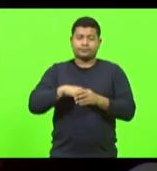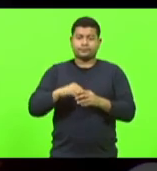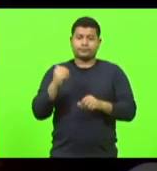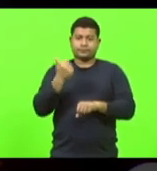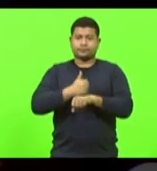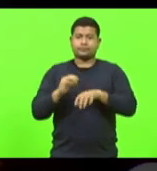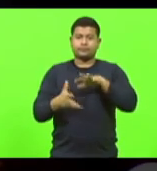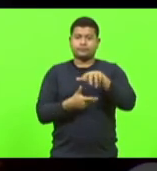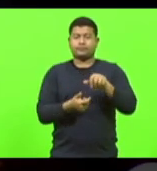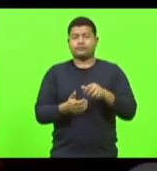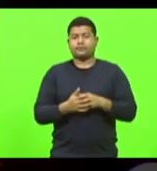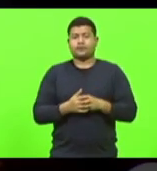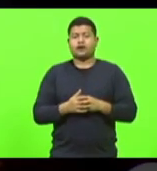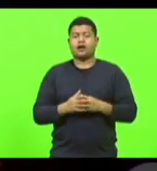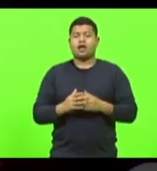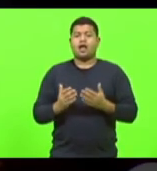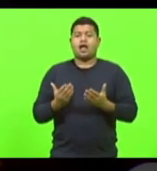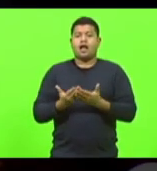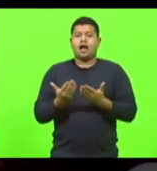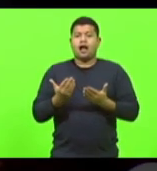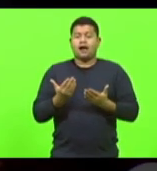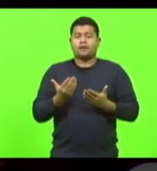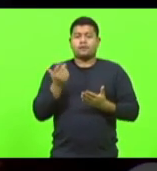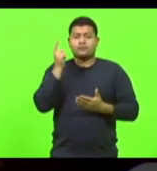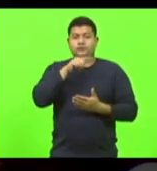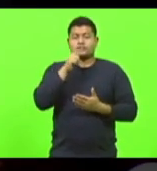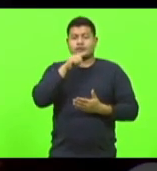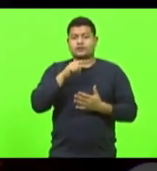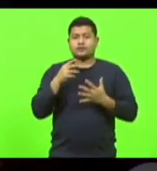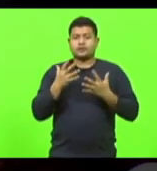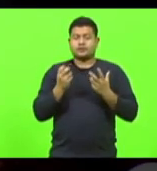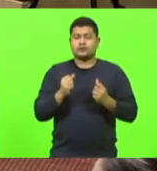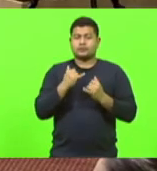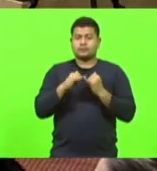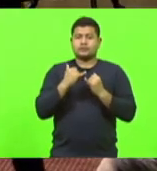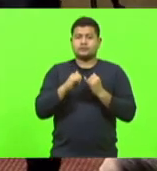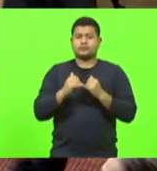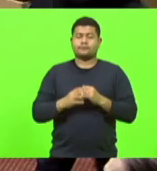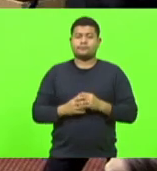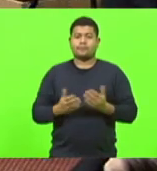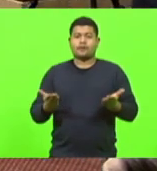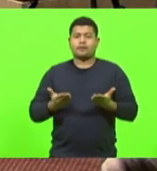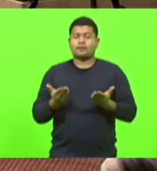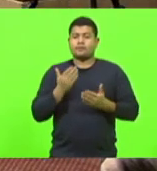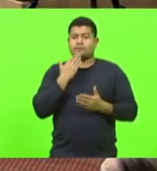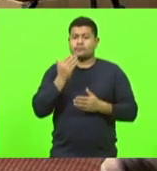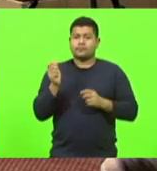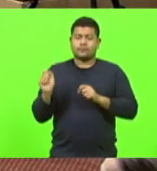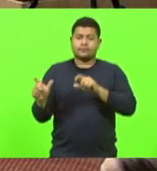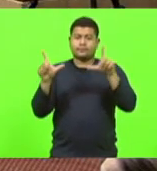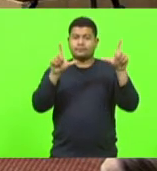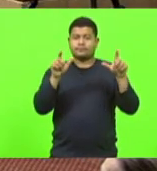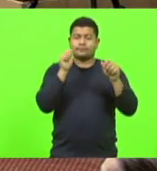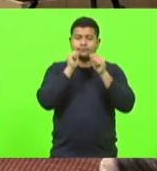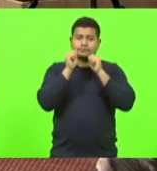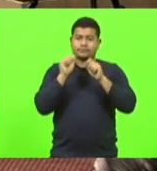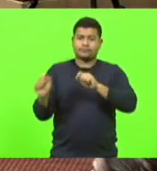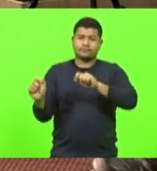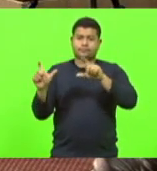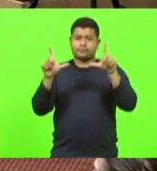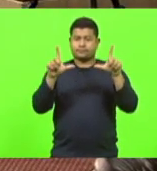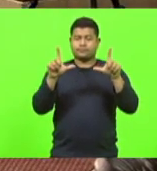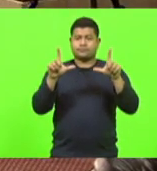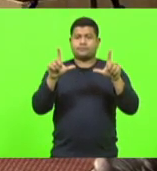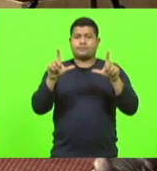atender pelo menos parcialmente esse item eu peço você sabia que abra o painel porque solicitar os deputados possam exercer seu direito